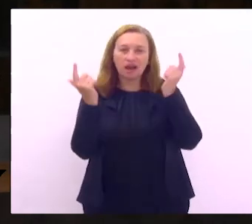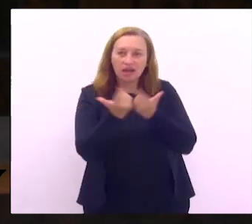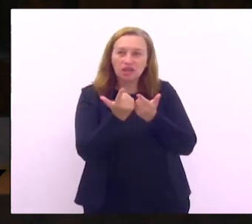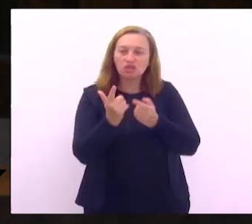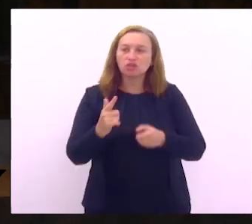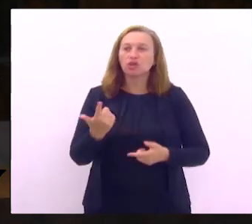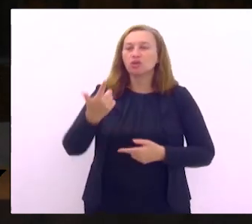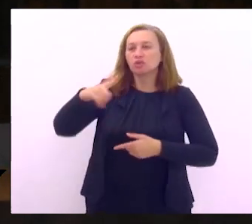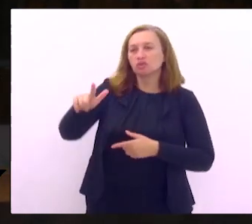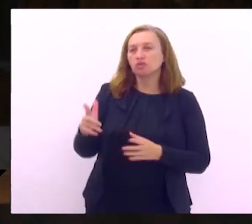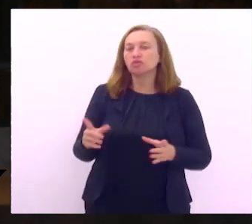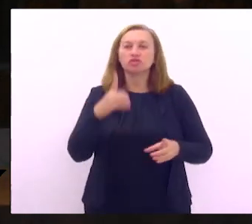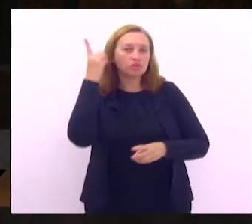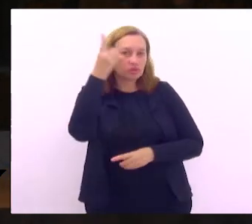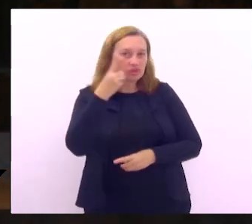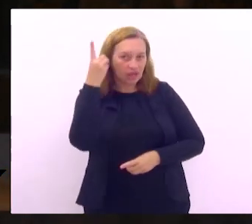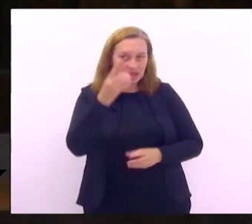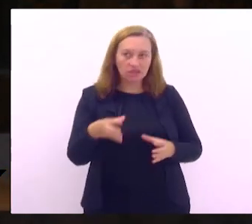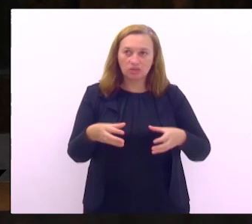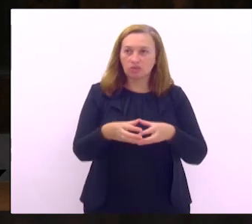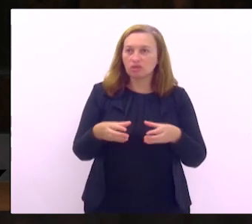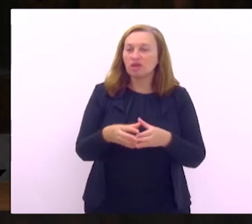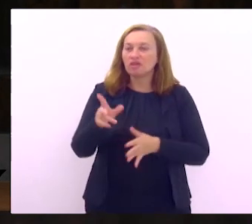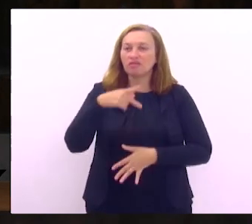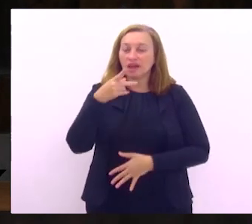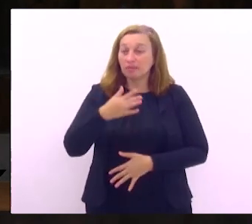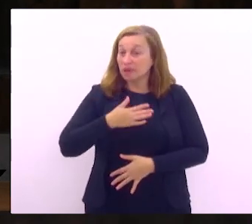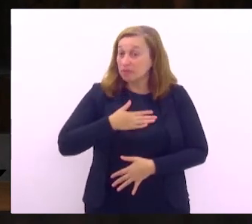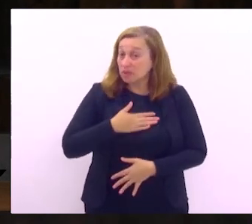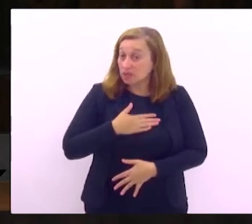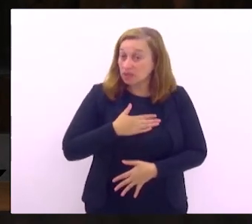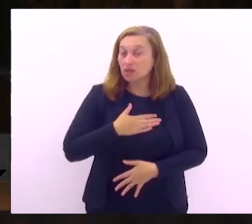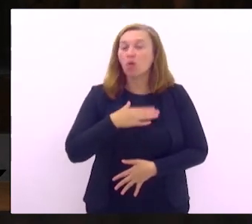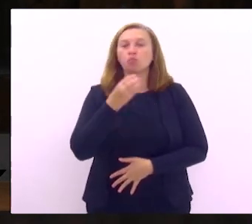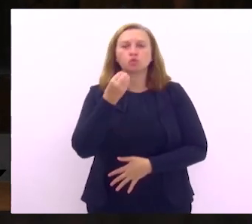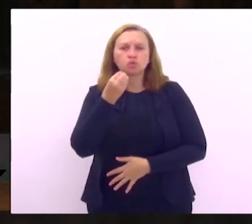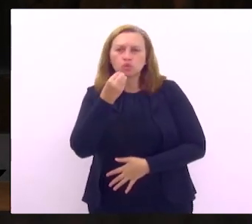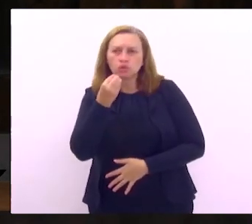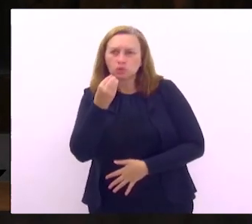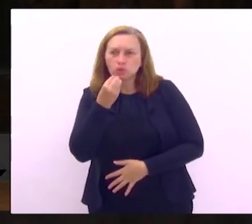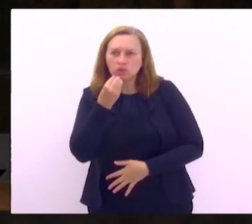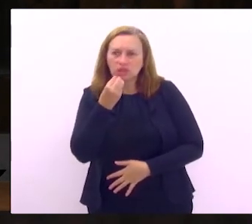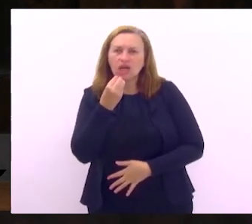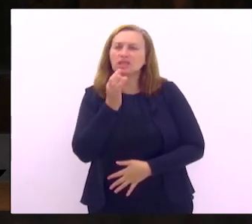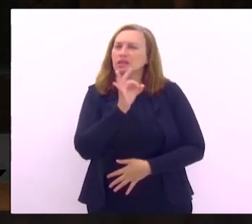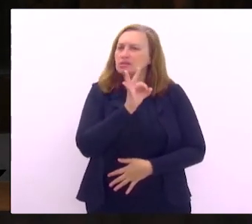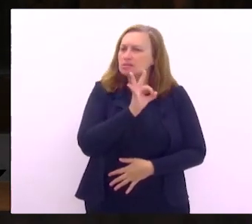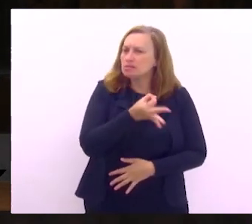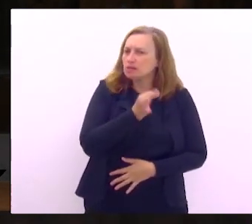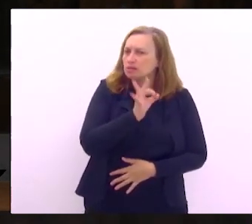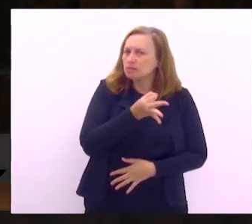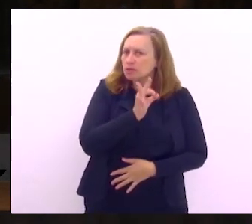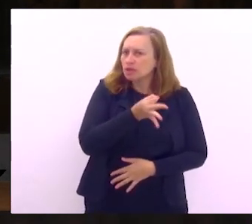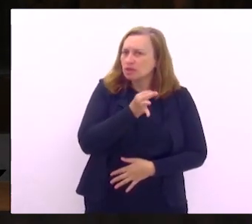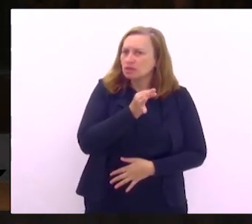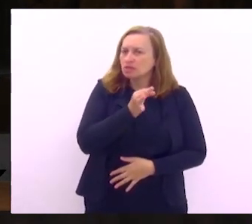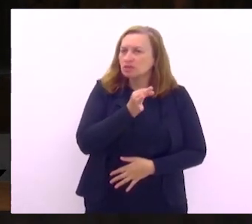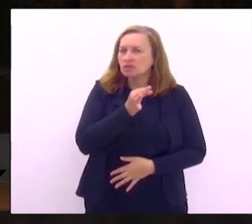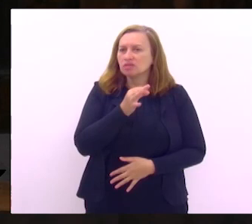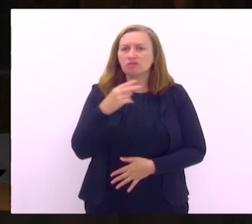dessa comissão. Dizer, deputado, que a mim é uma oportunidade que certamente será